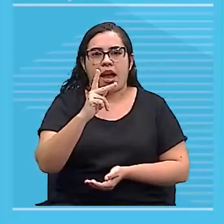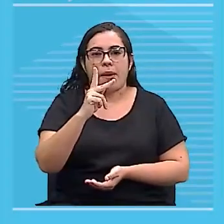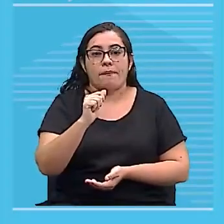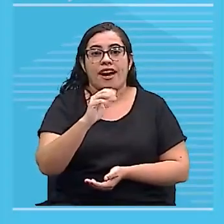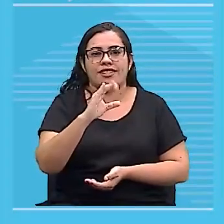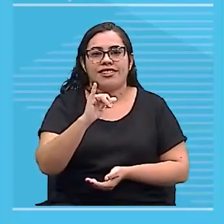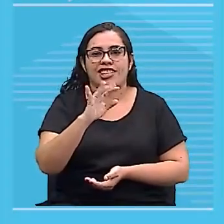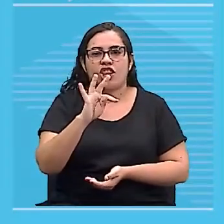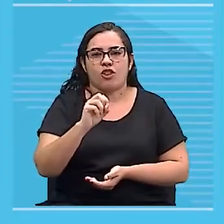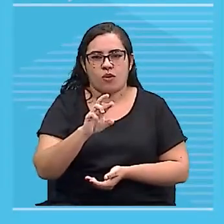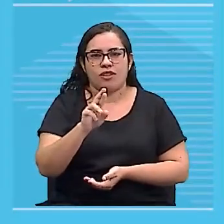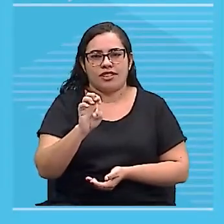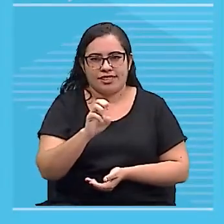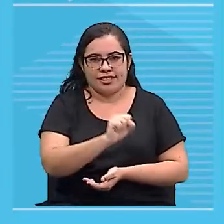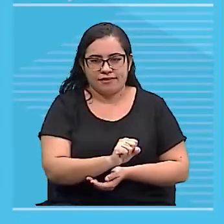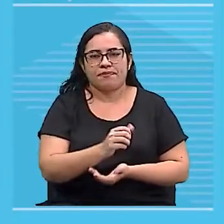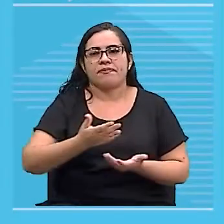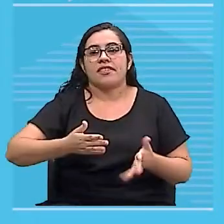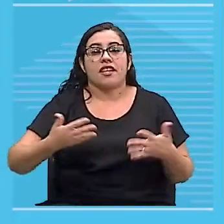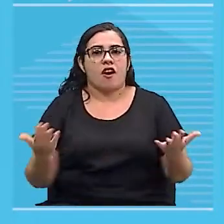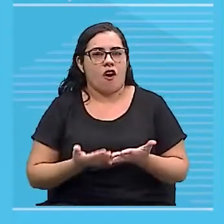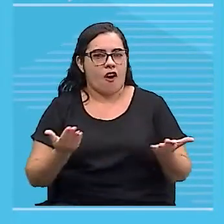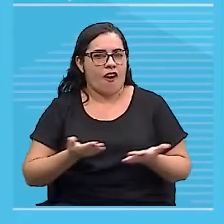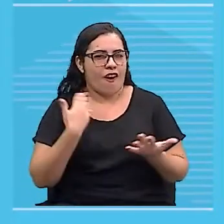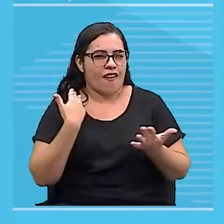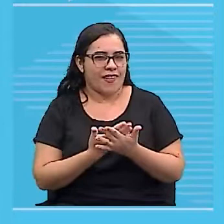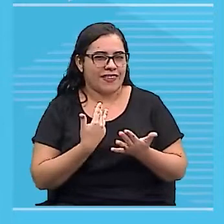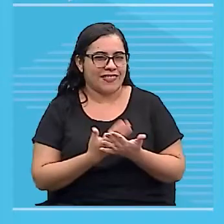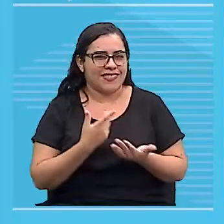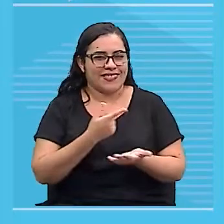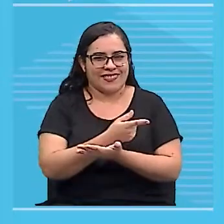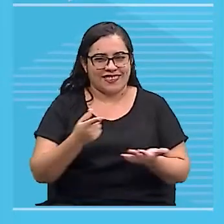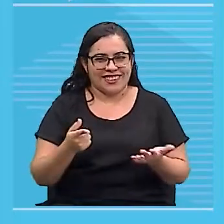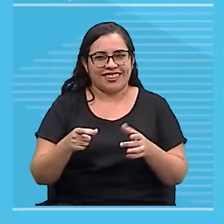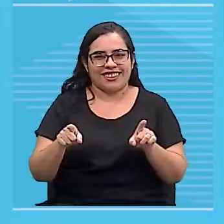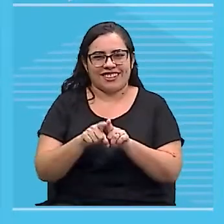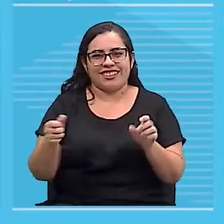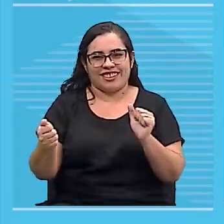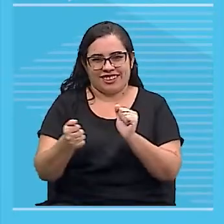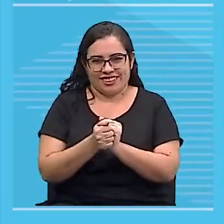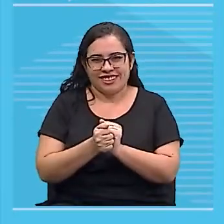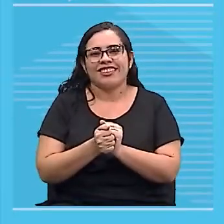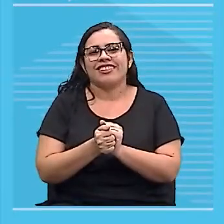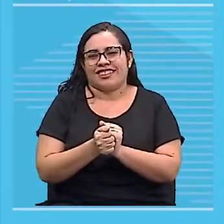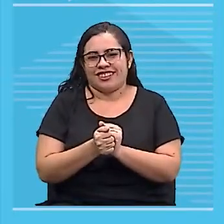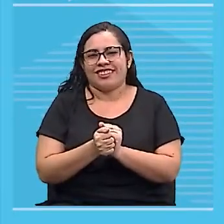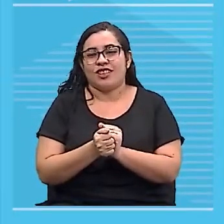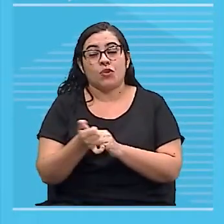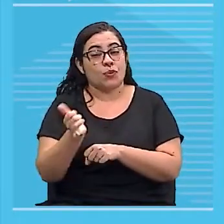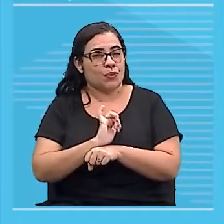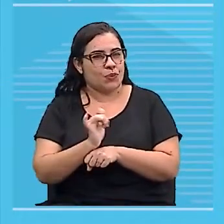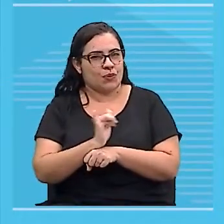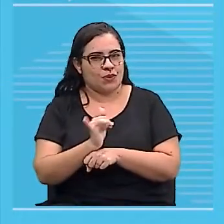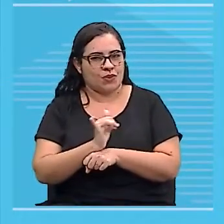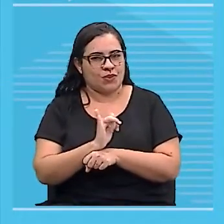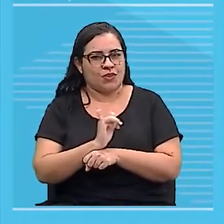capacitores na aula de hoje, certo, Adriana? Galerinha que está aqui com a gente diretamente do